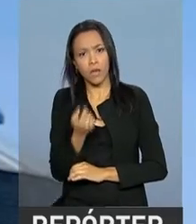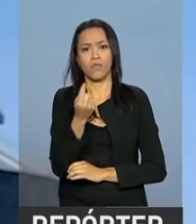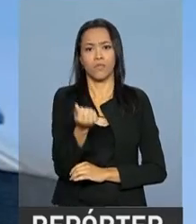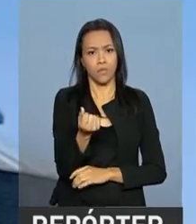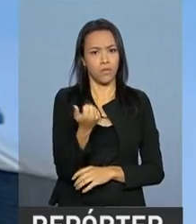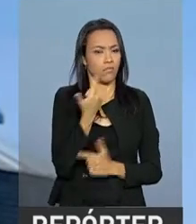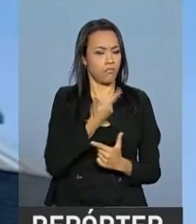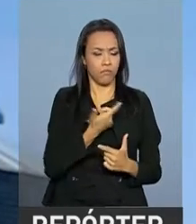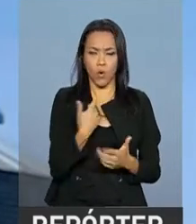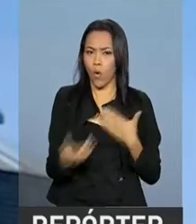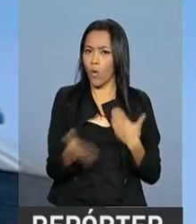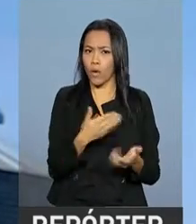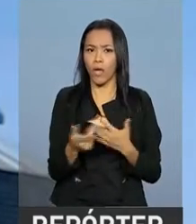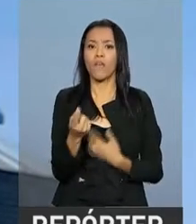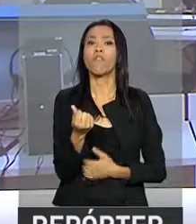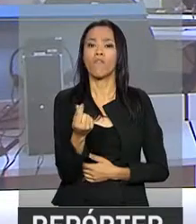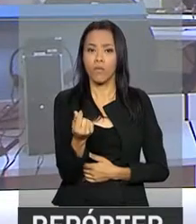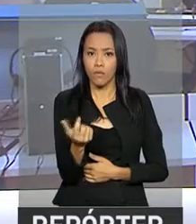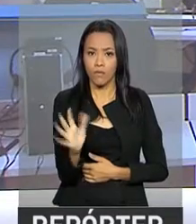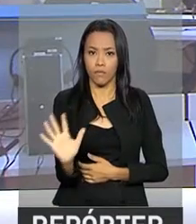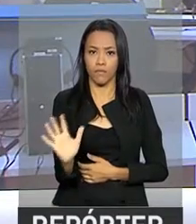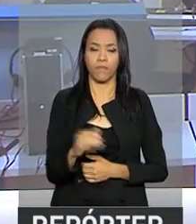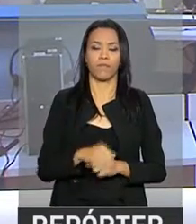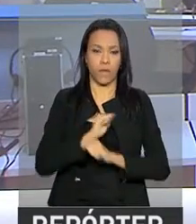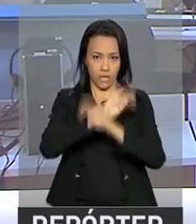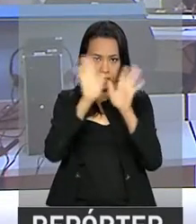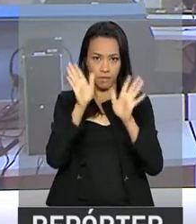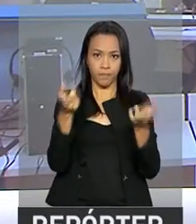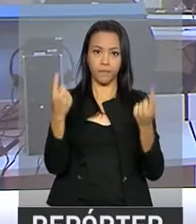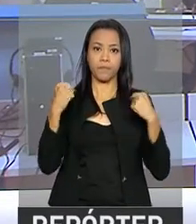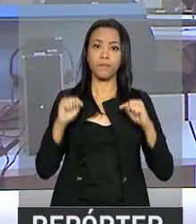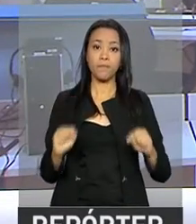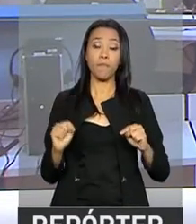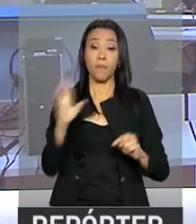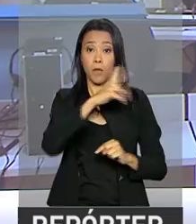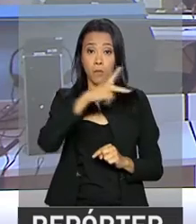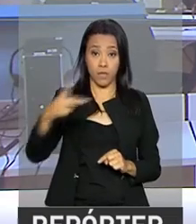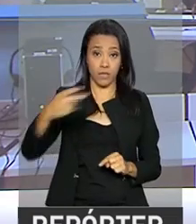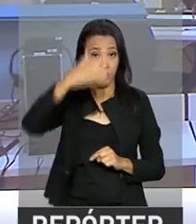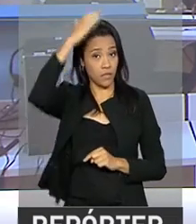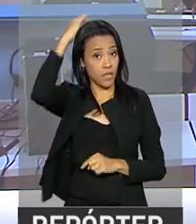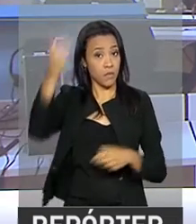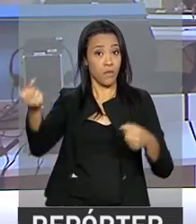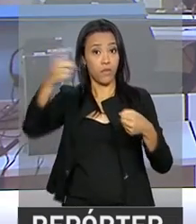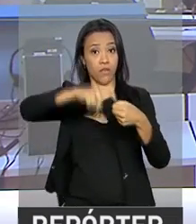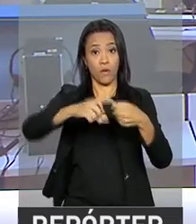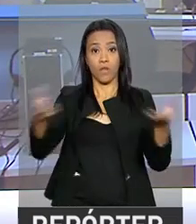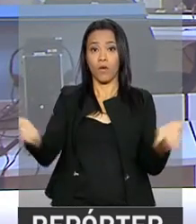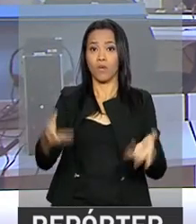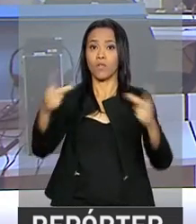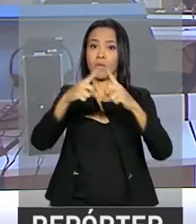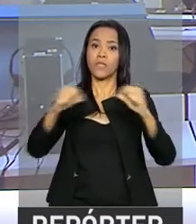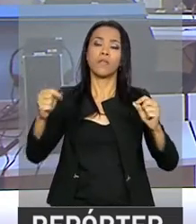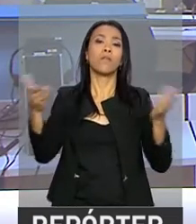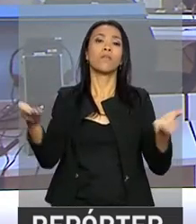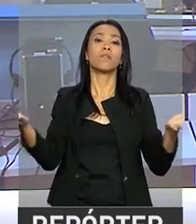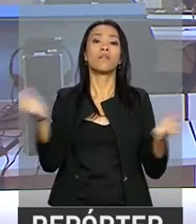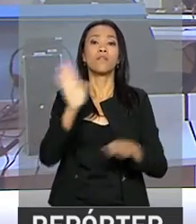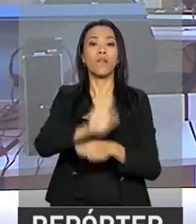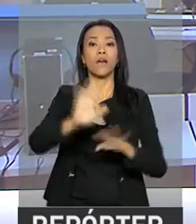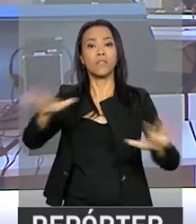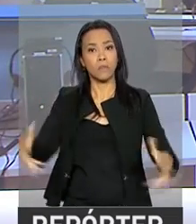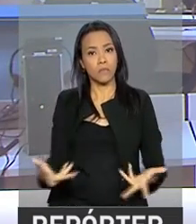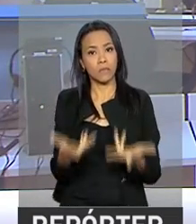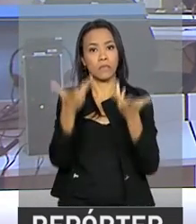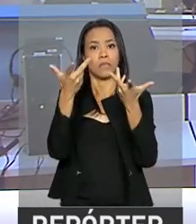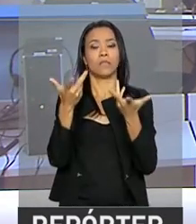é? Só para deixar isso bem claro. O presidente Michel Temer retorna ainda hoje à Brasília. Em cerimônia hoje à tarde, no Palácio